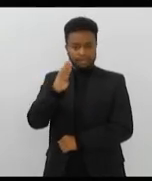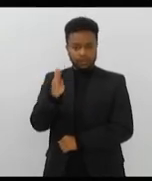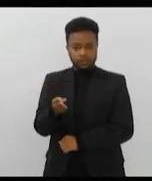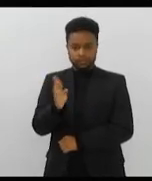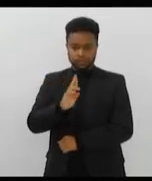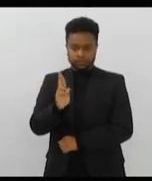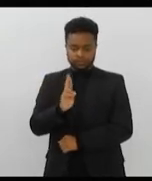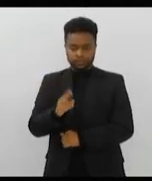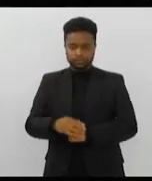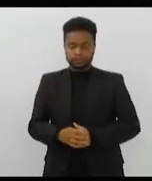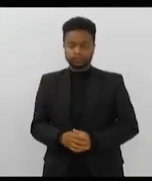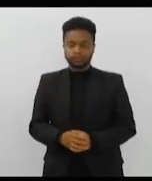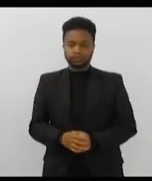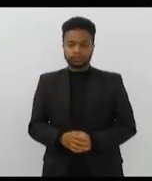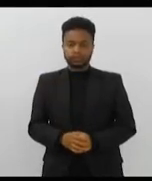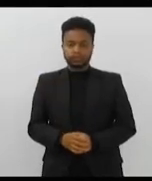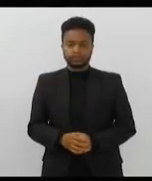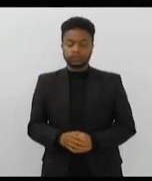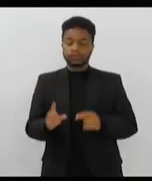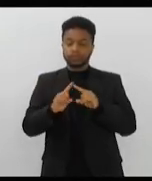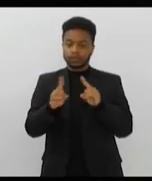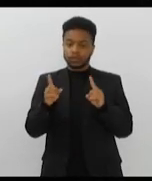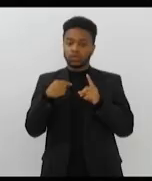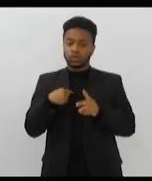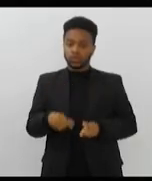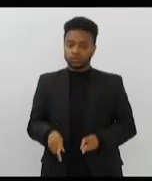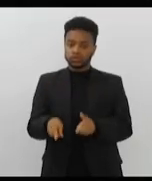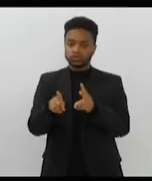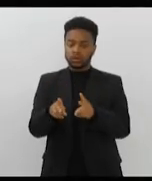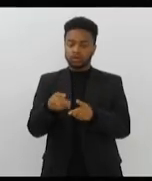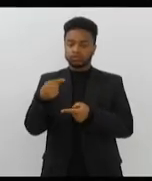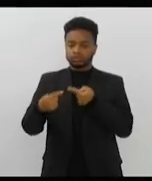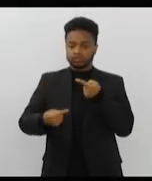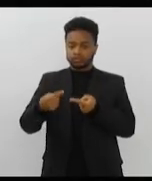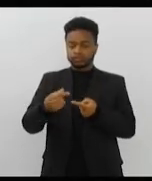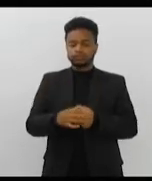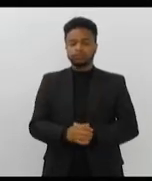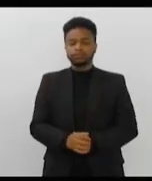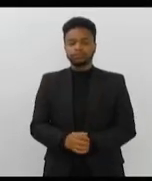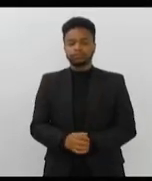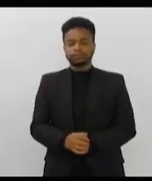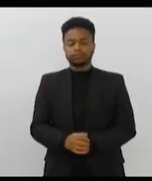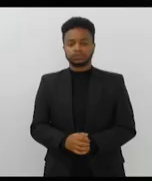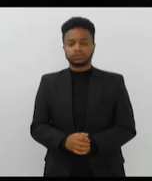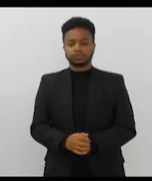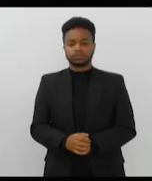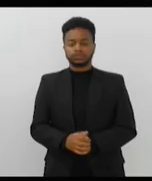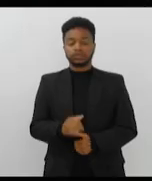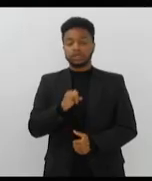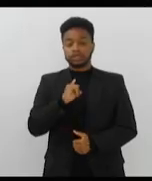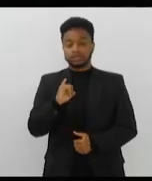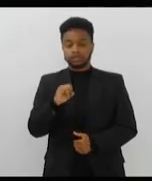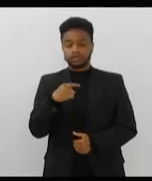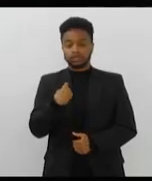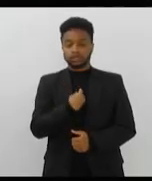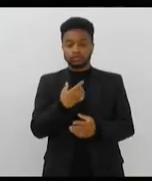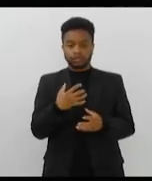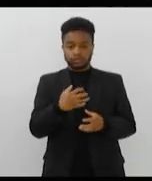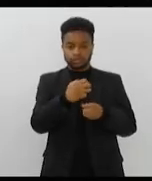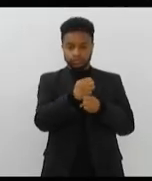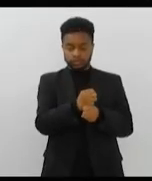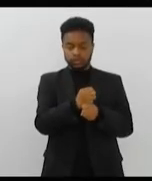reais. Mas, continuando, senhor presidente, se somar a emenda dos